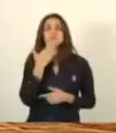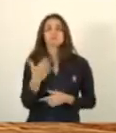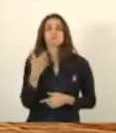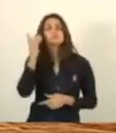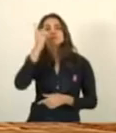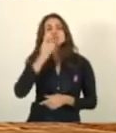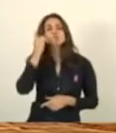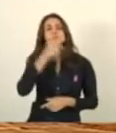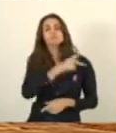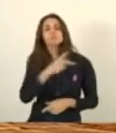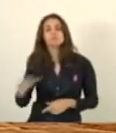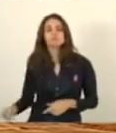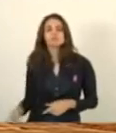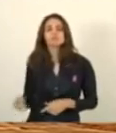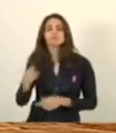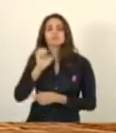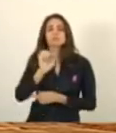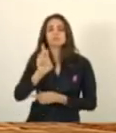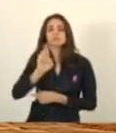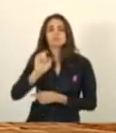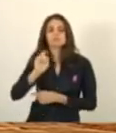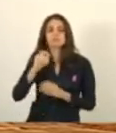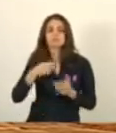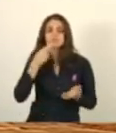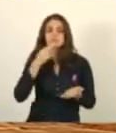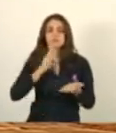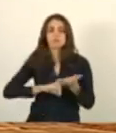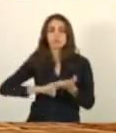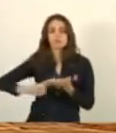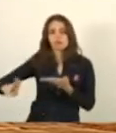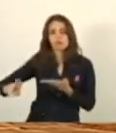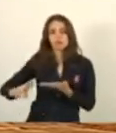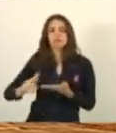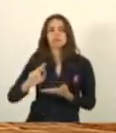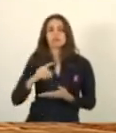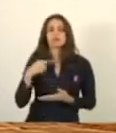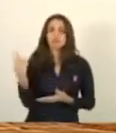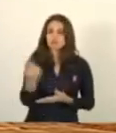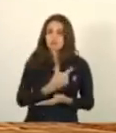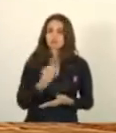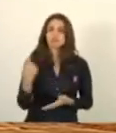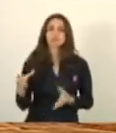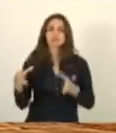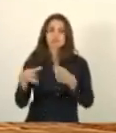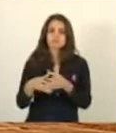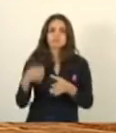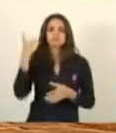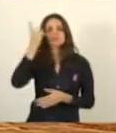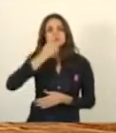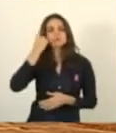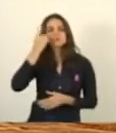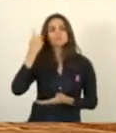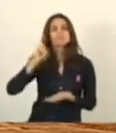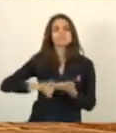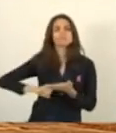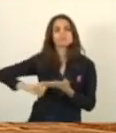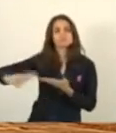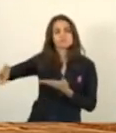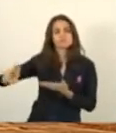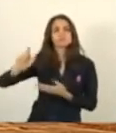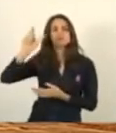deputado presidente, deputado Eric Musso, que faça uma carta em nome de todos os parlamentares